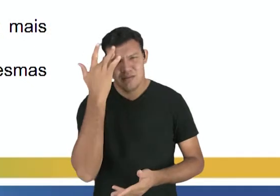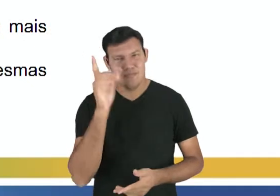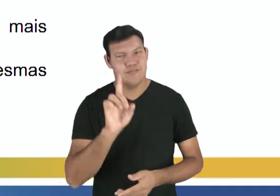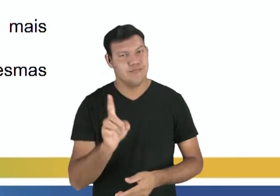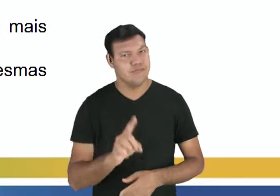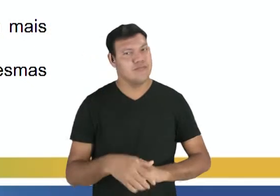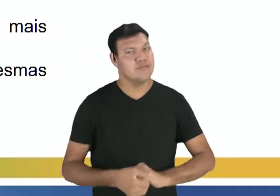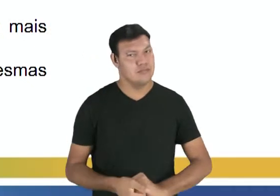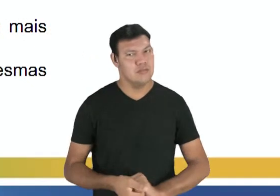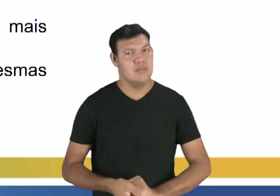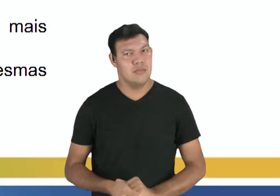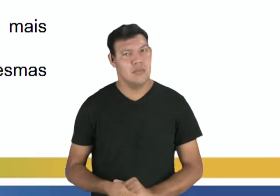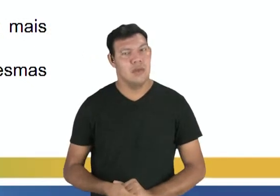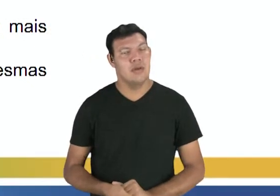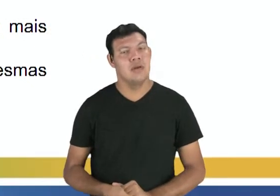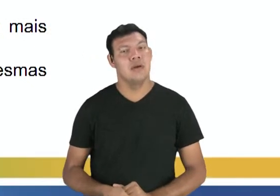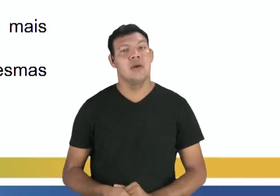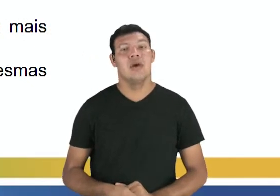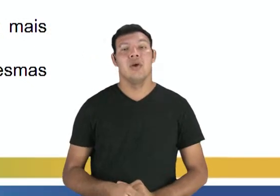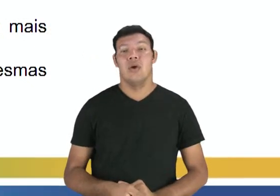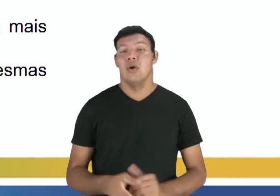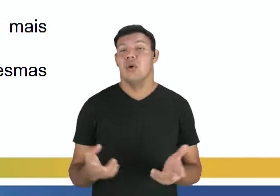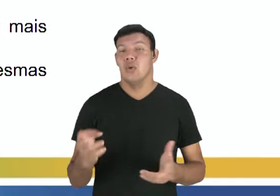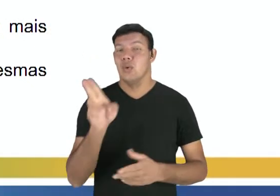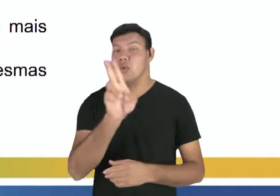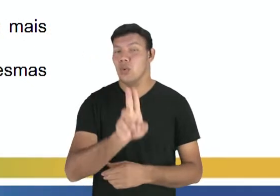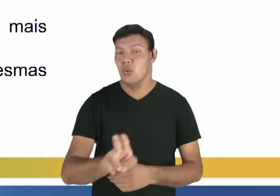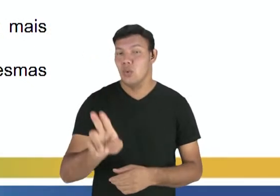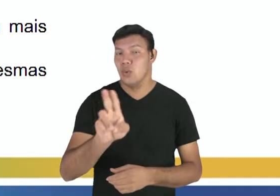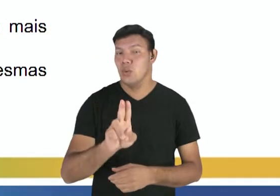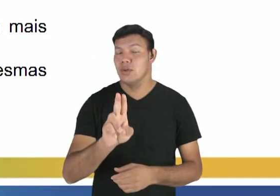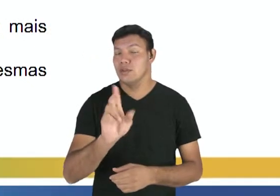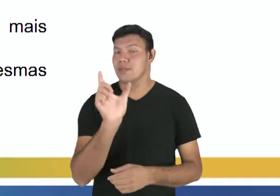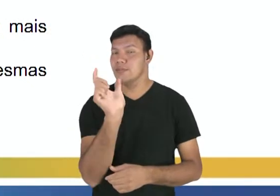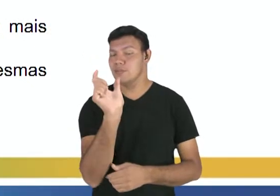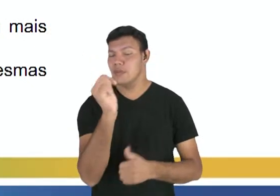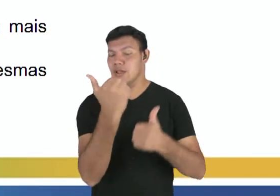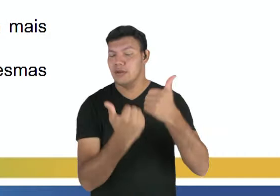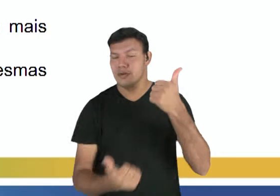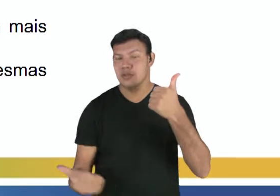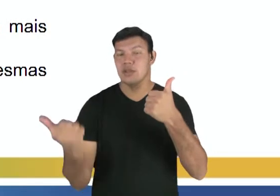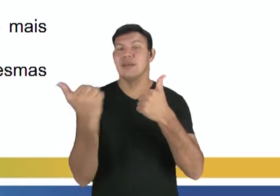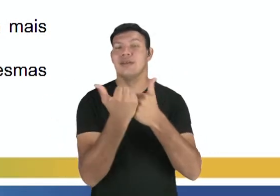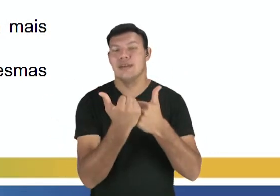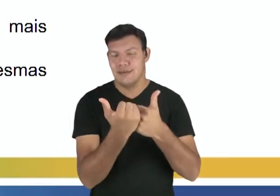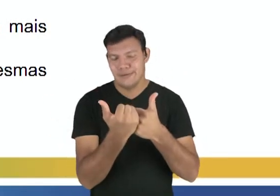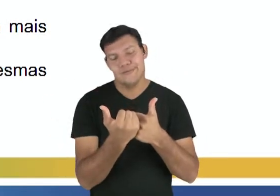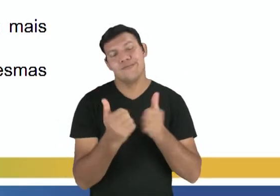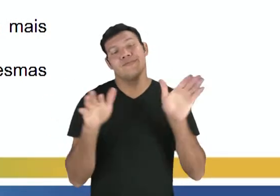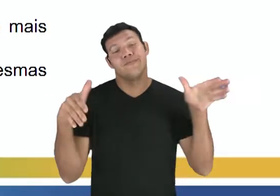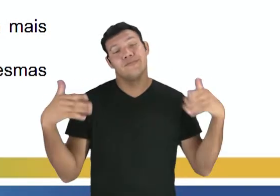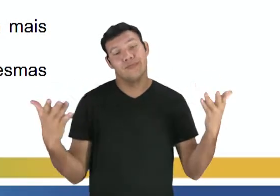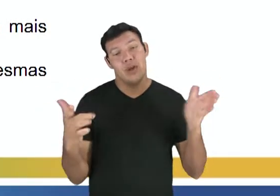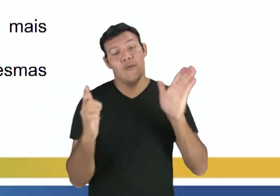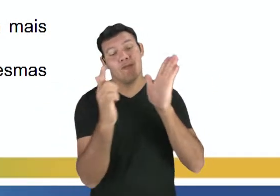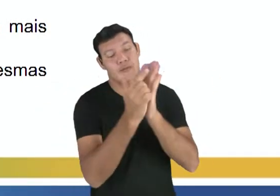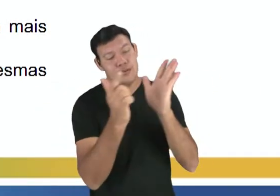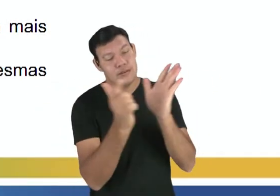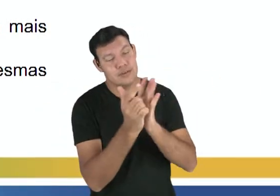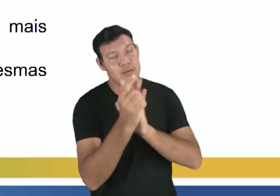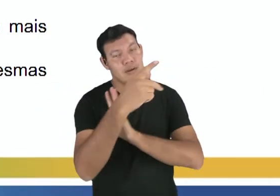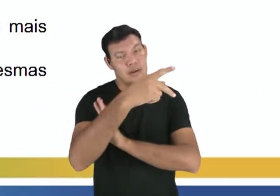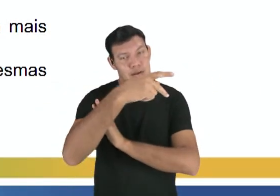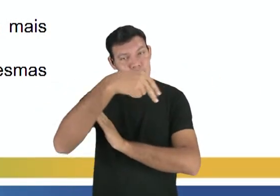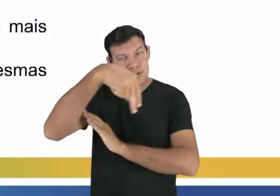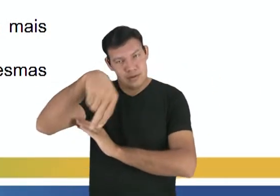pessoa. Geralmente, você usa um recurso para substituir. Exatamente aí que entra o pronome. Olha essa frase